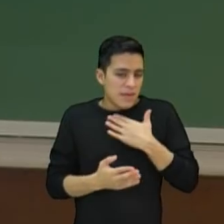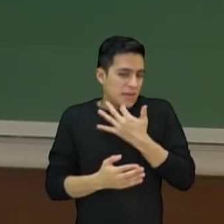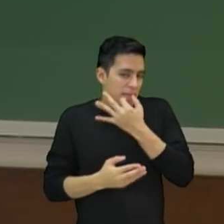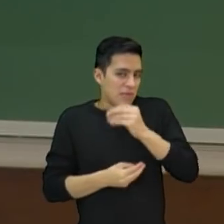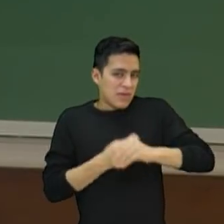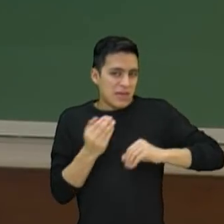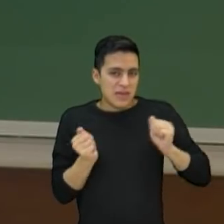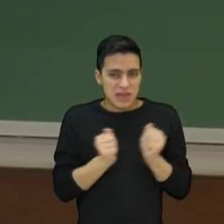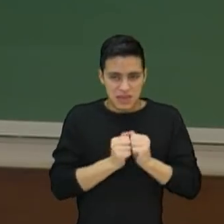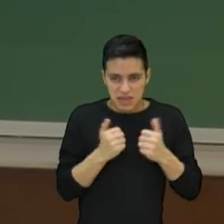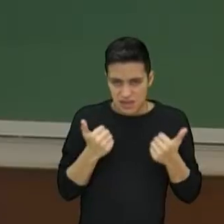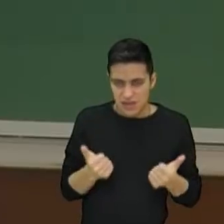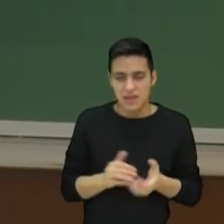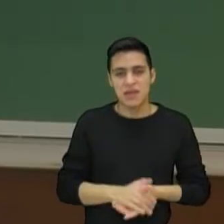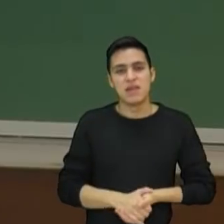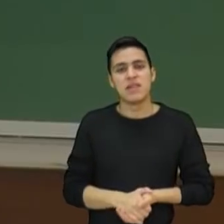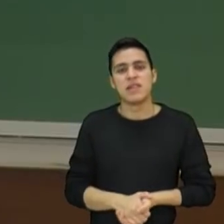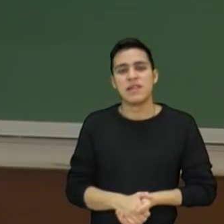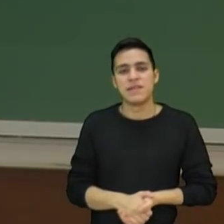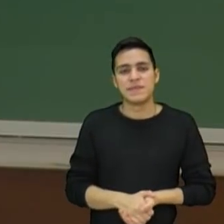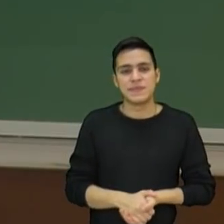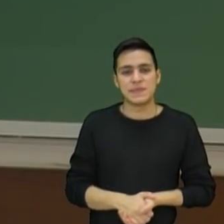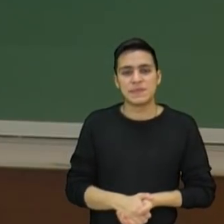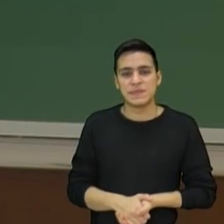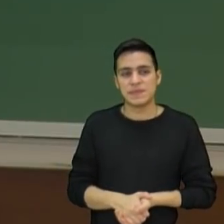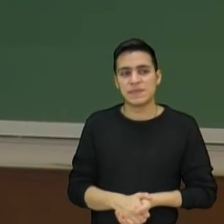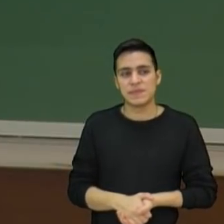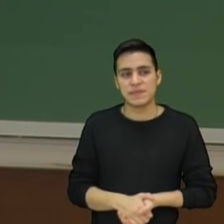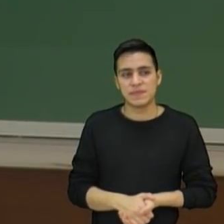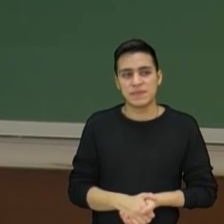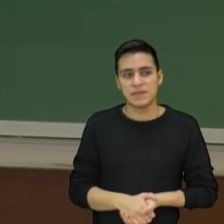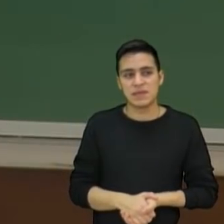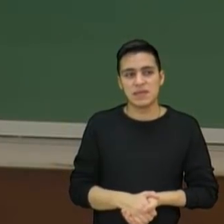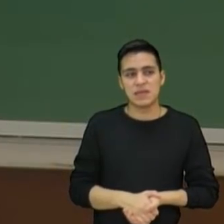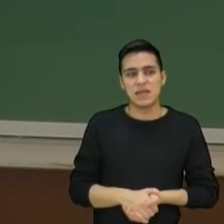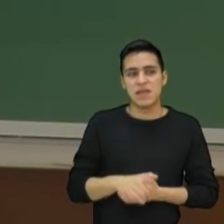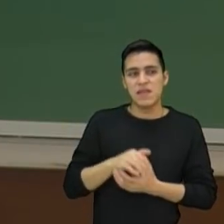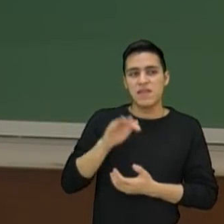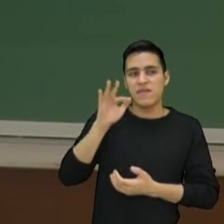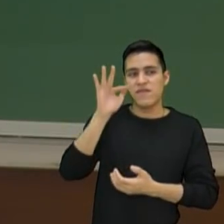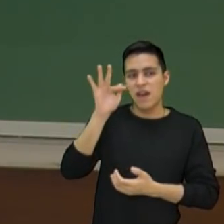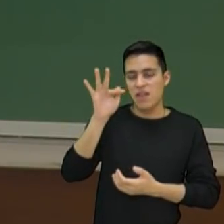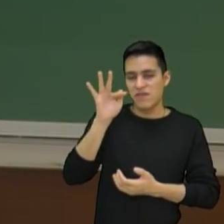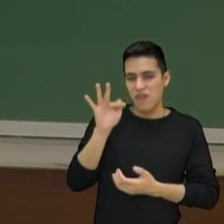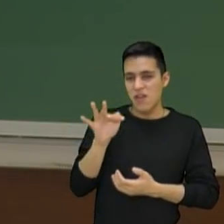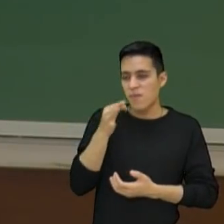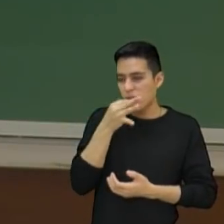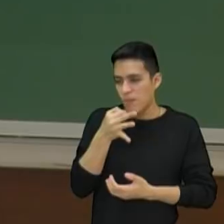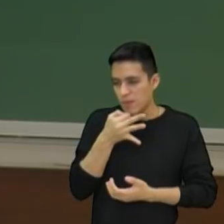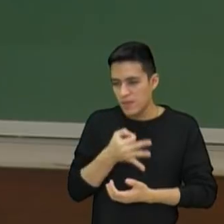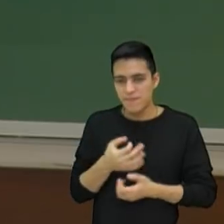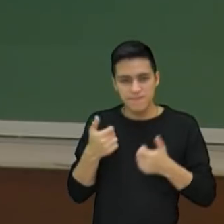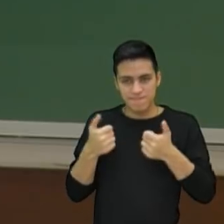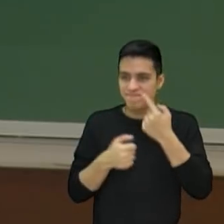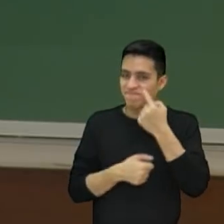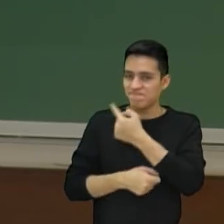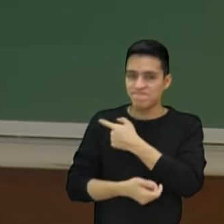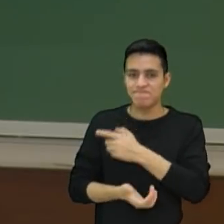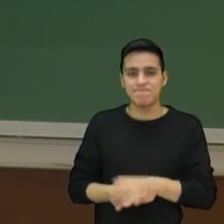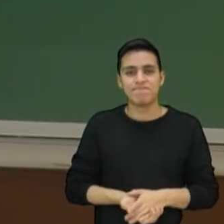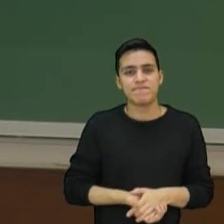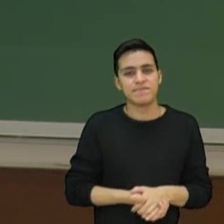ali, ok? Então vejamos, ó. Fato, fato, opinião, opinião e opinião, certo?